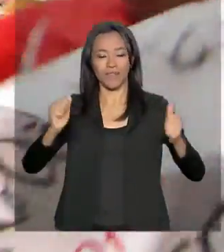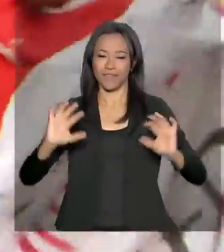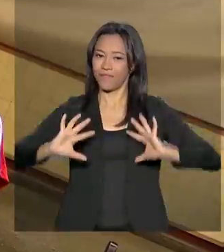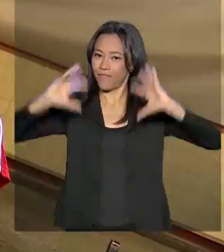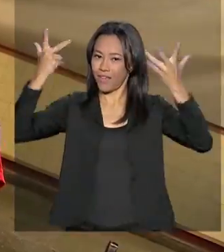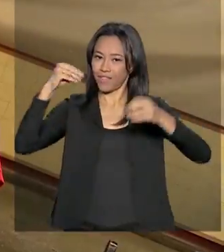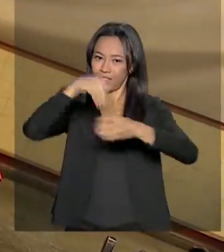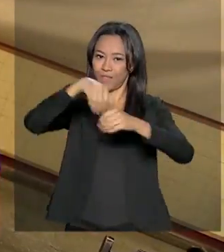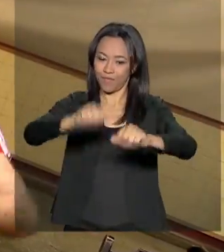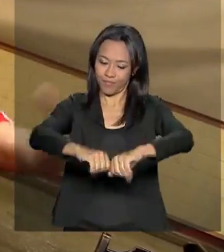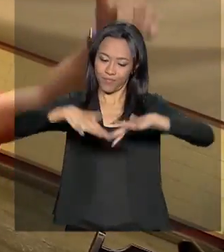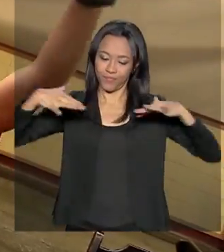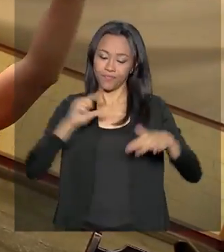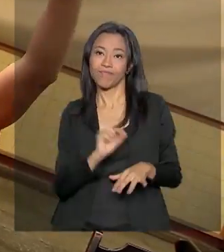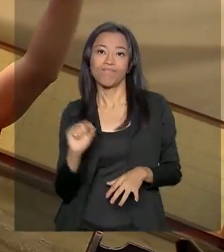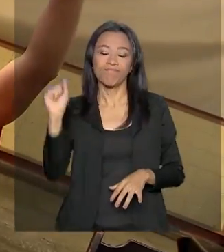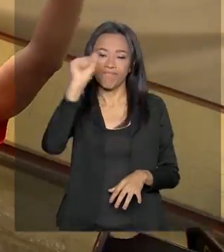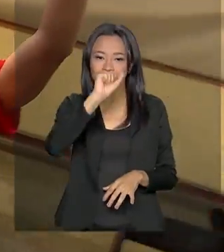estádios.